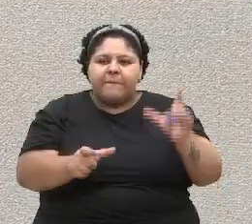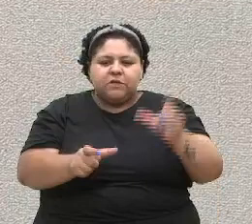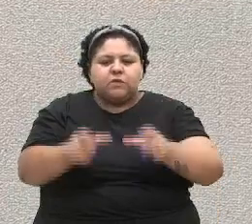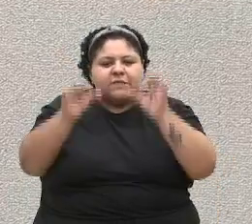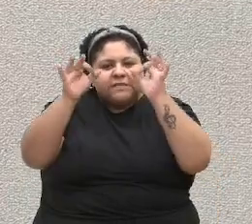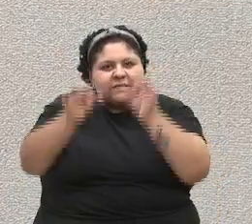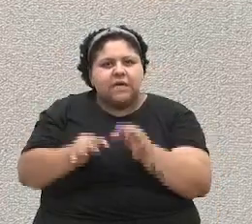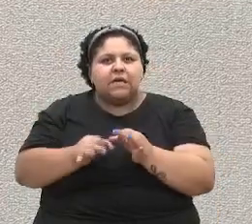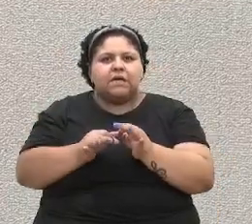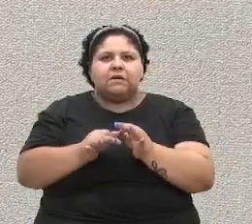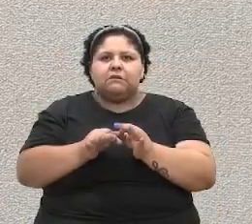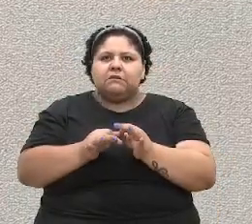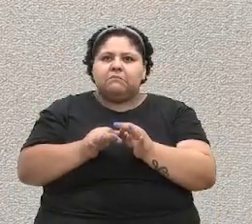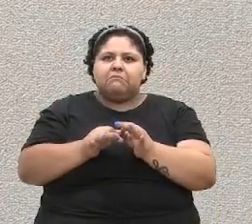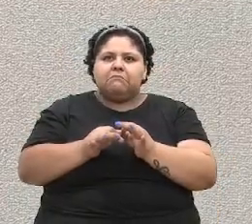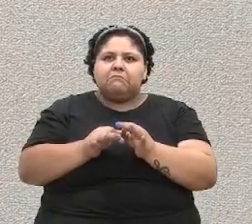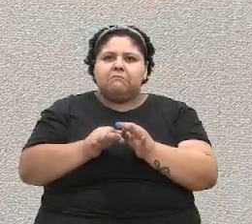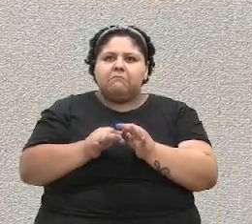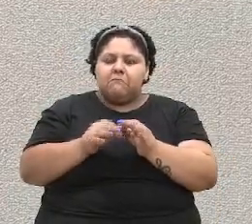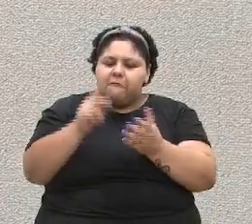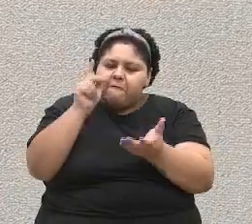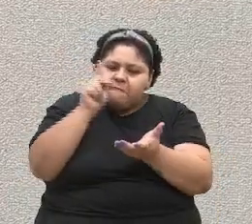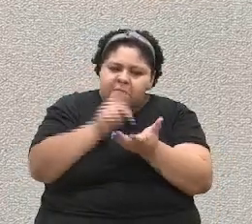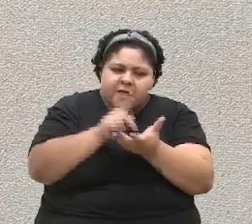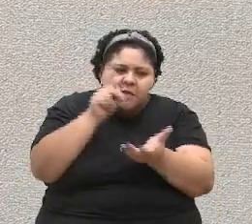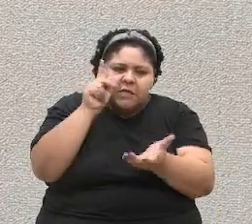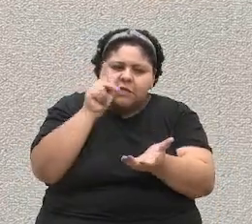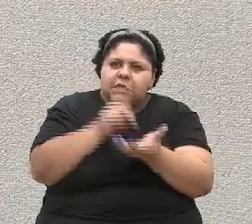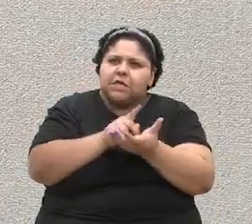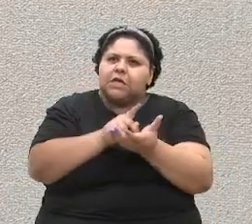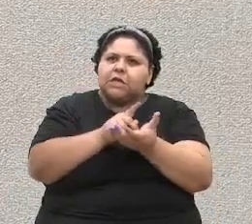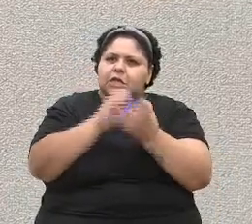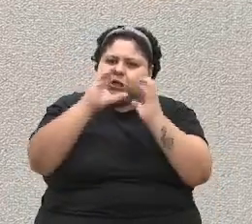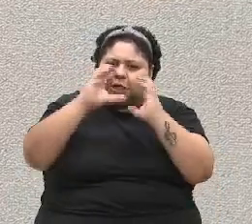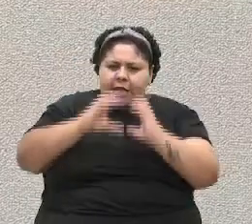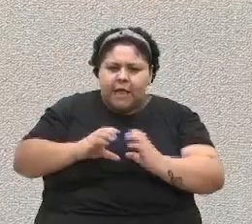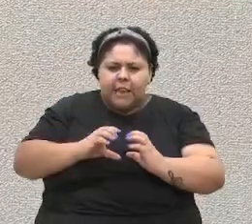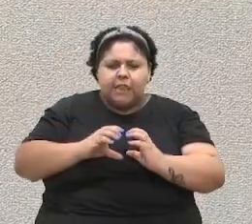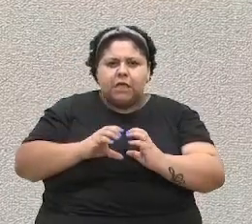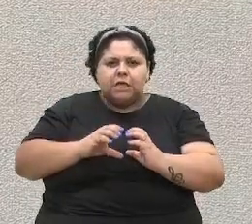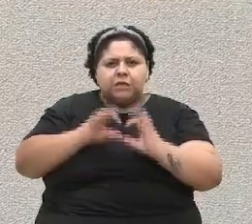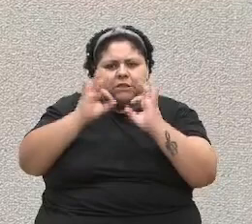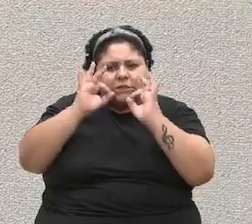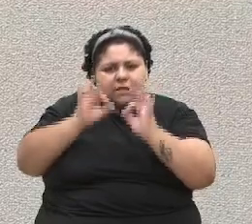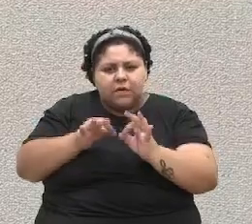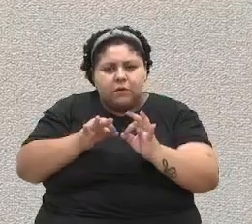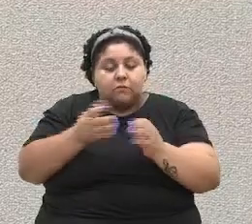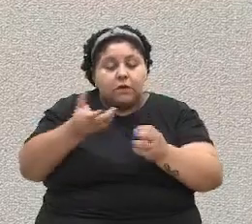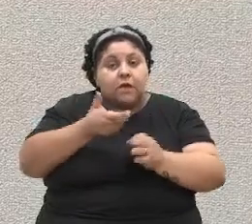correta, íntegra, honesta. Quero também dizer que